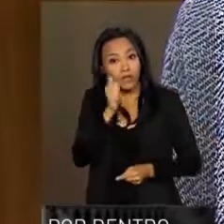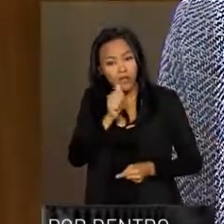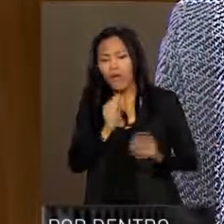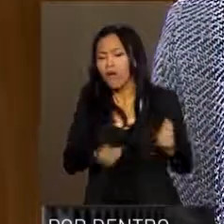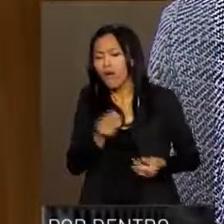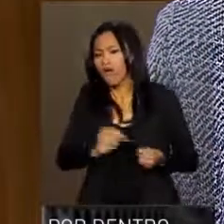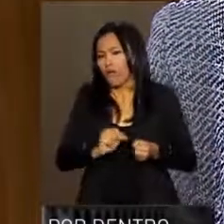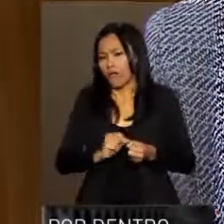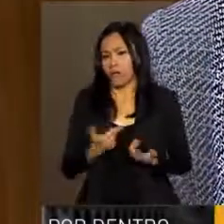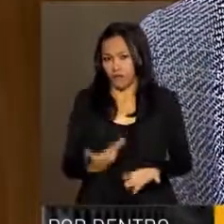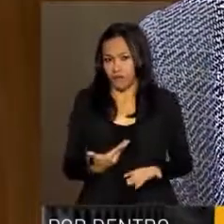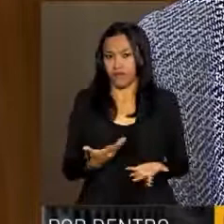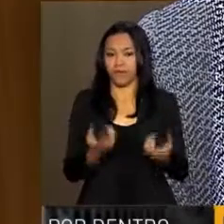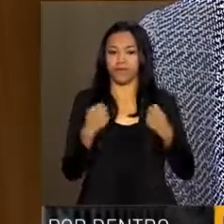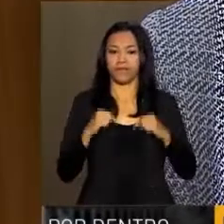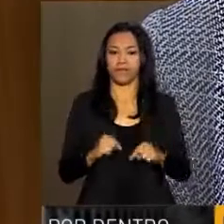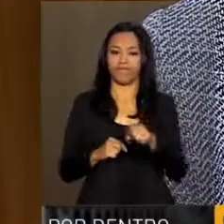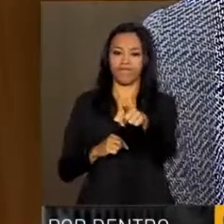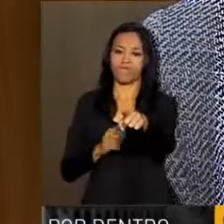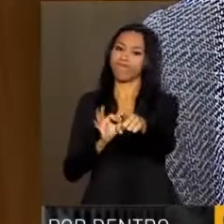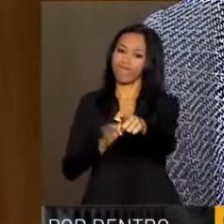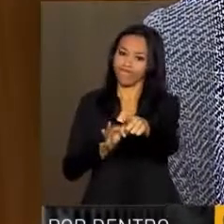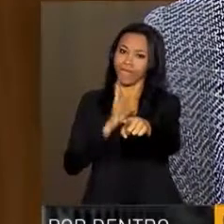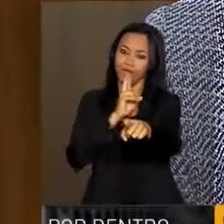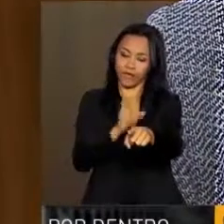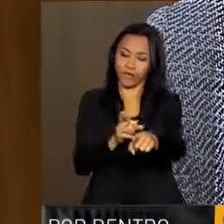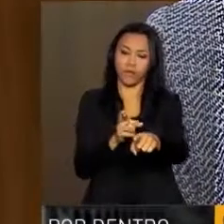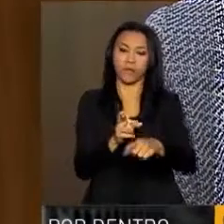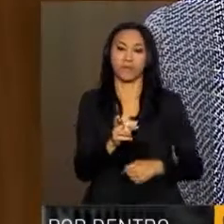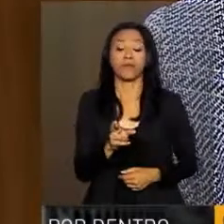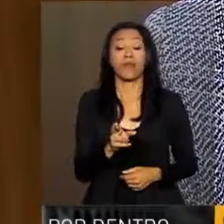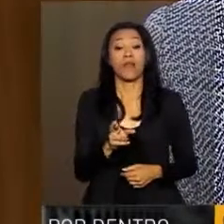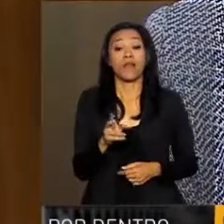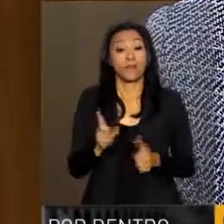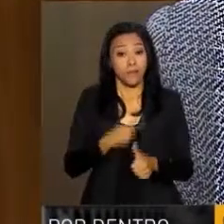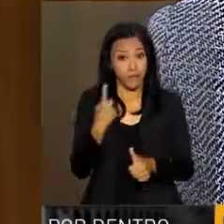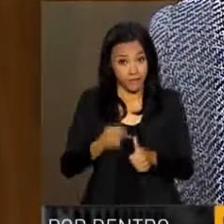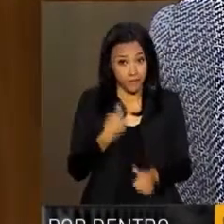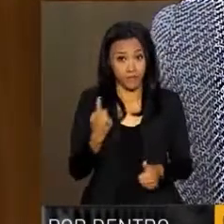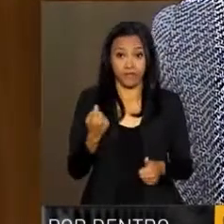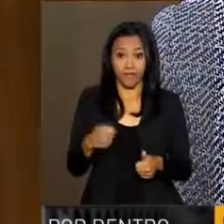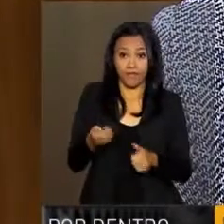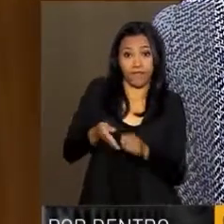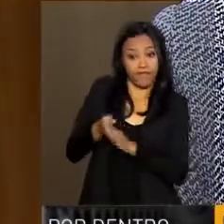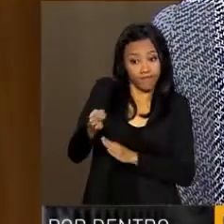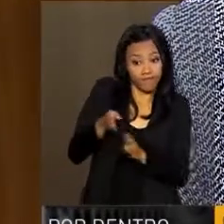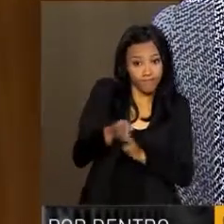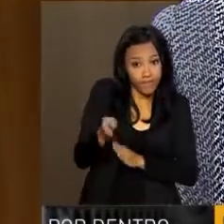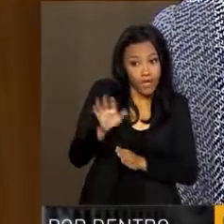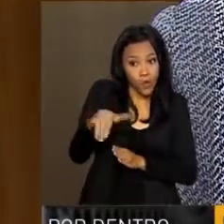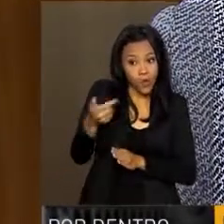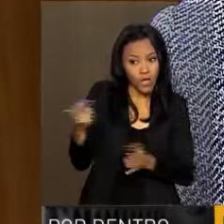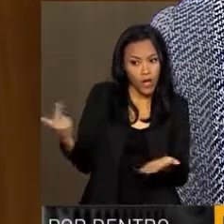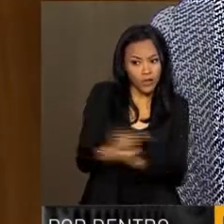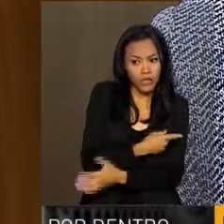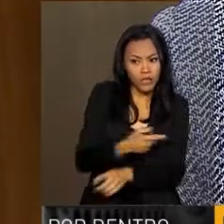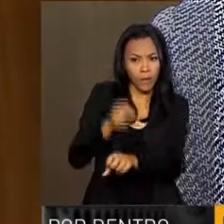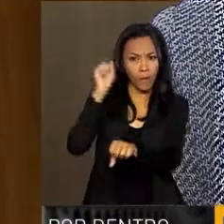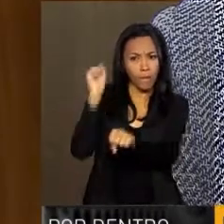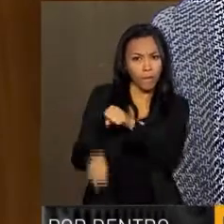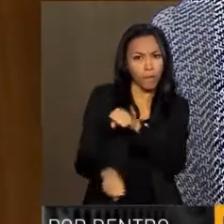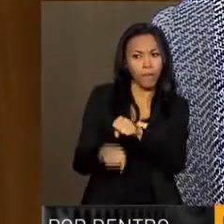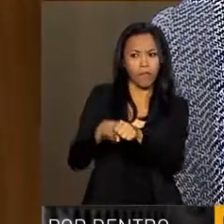trabalhado bastante primeiro em relação à questão de você é orientar para que quando tiver uma morte de mulher todos os